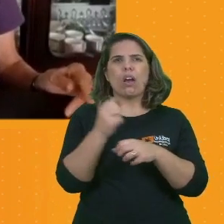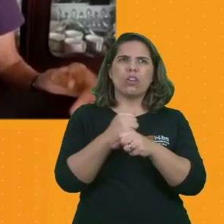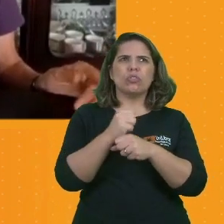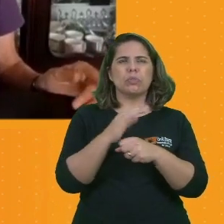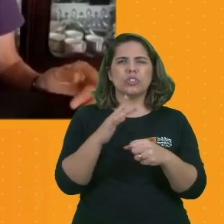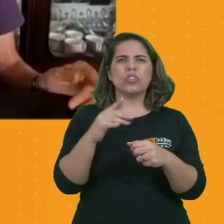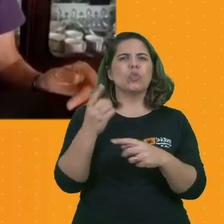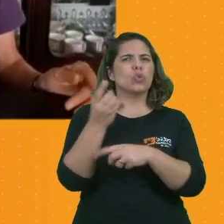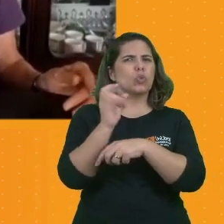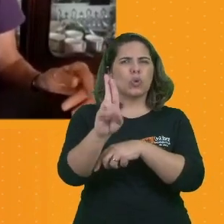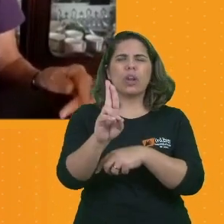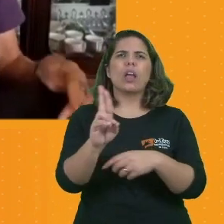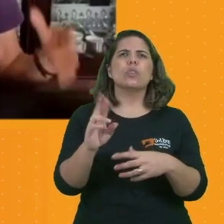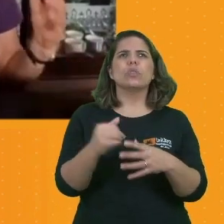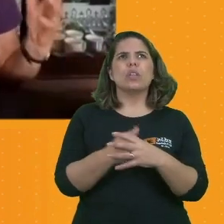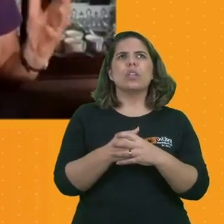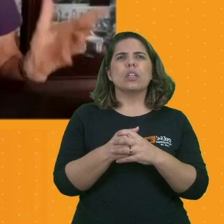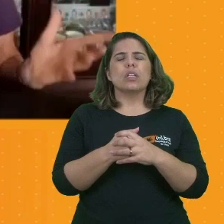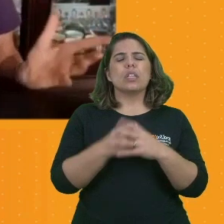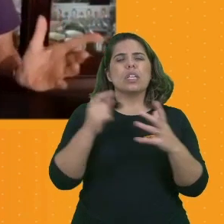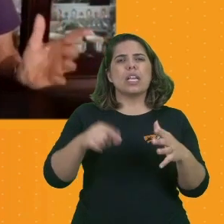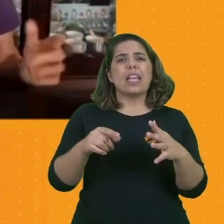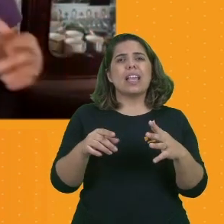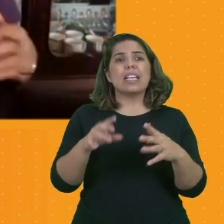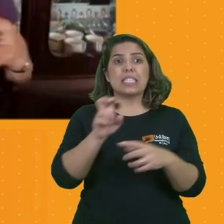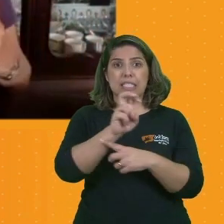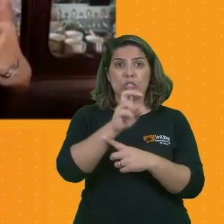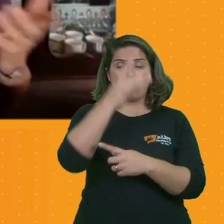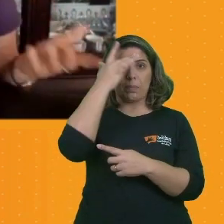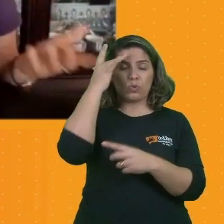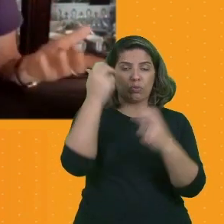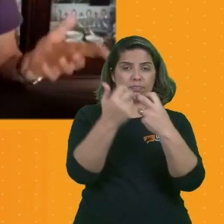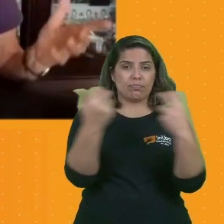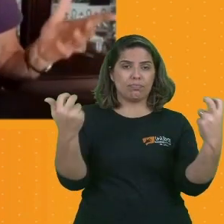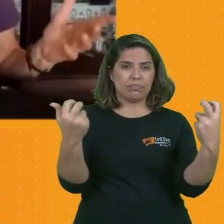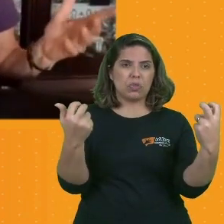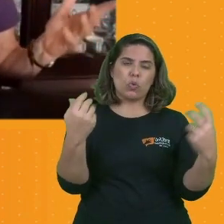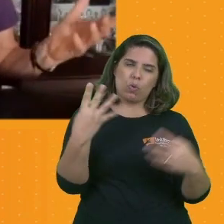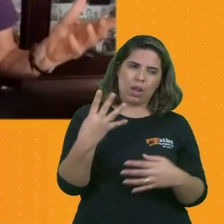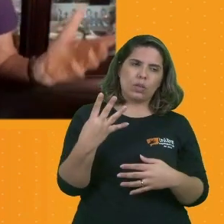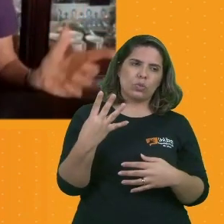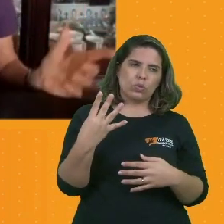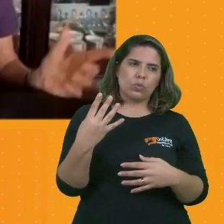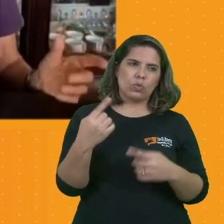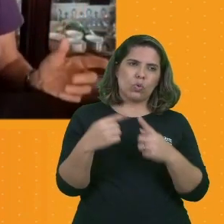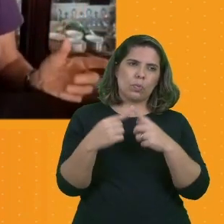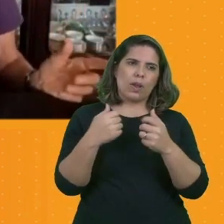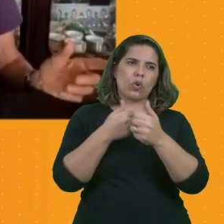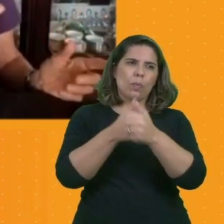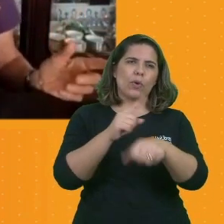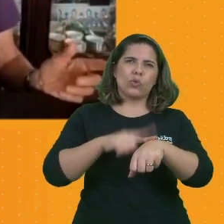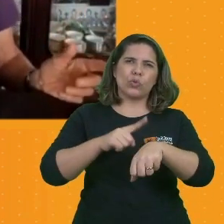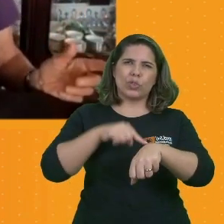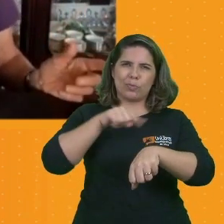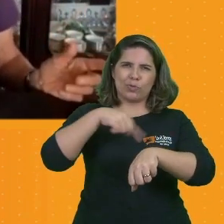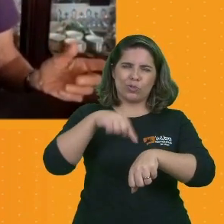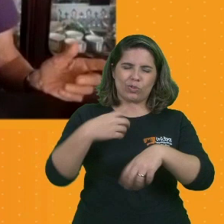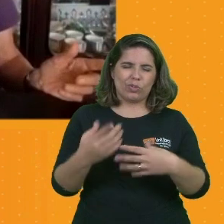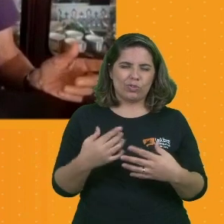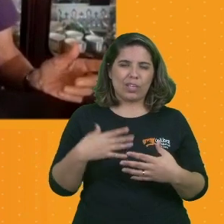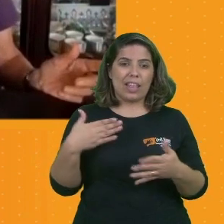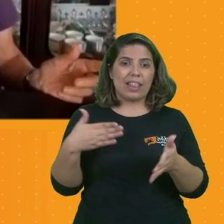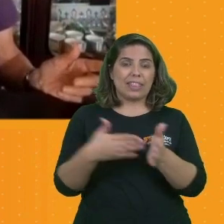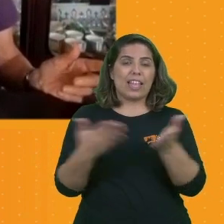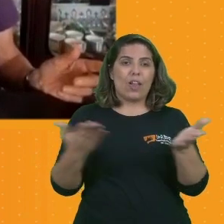geral do outro lado e aquela 5 pessoas que acompanham o tempo todo é